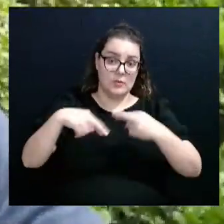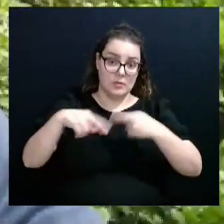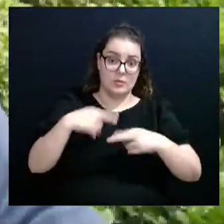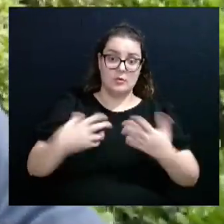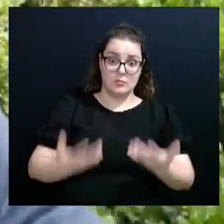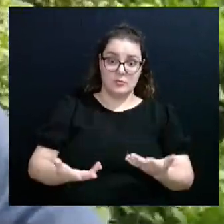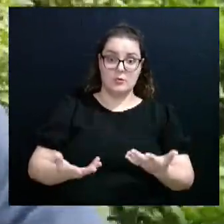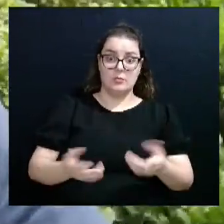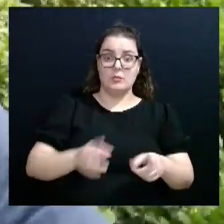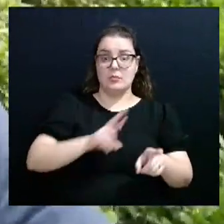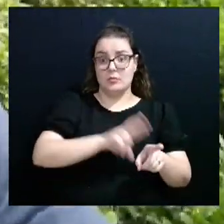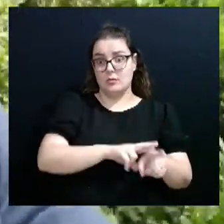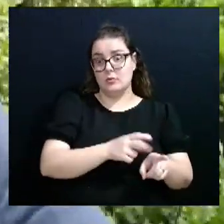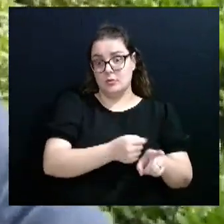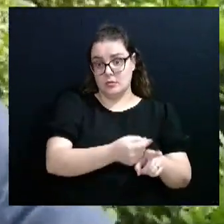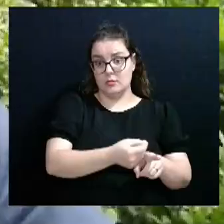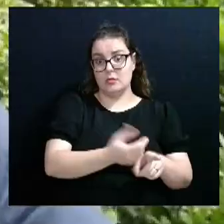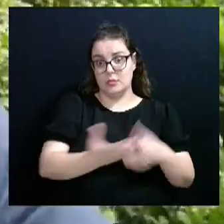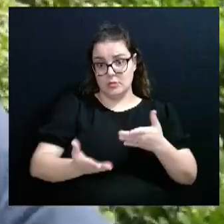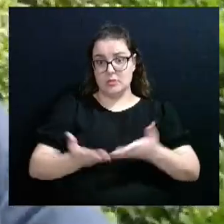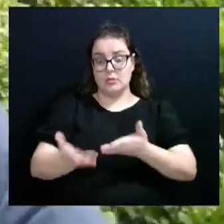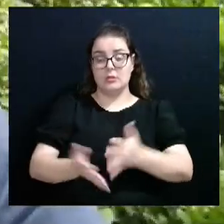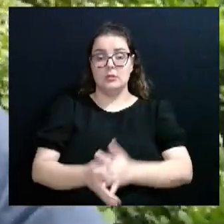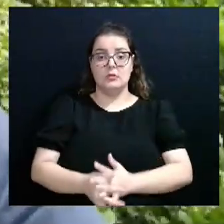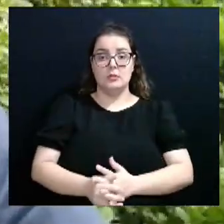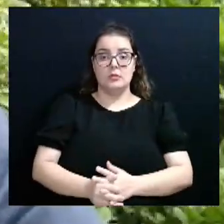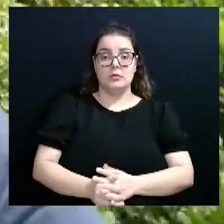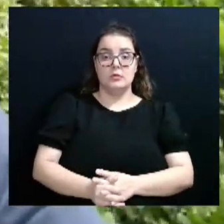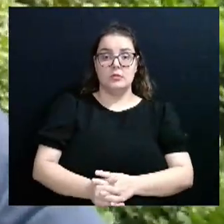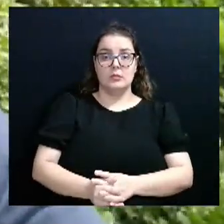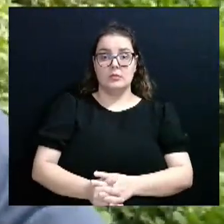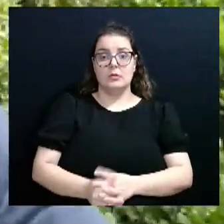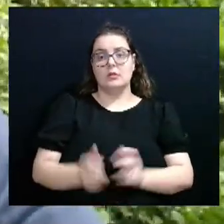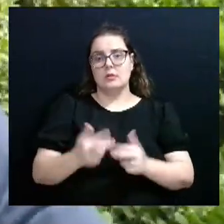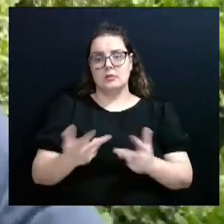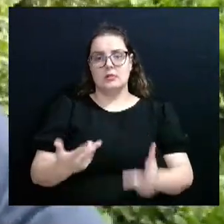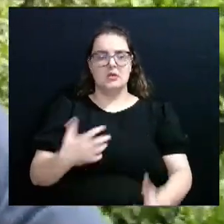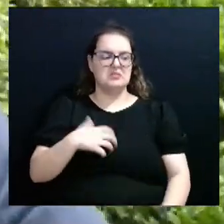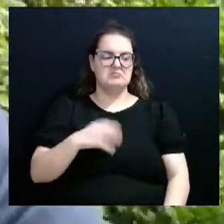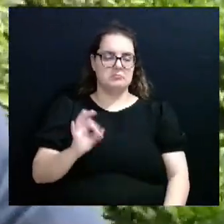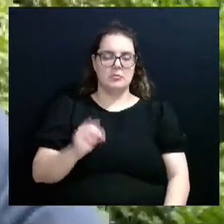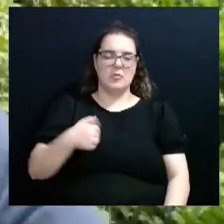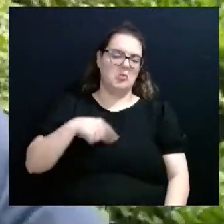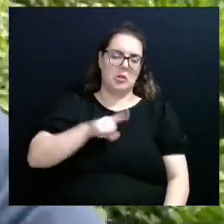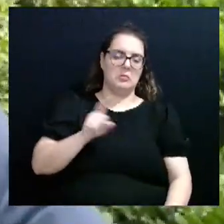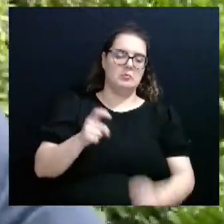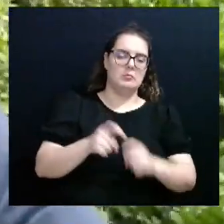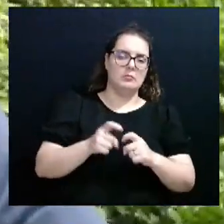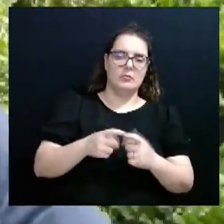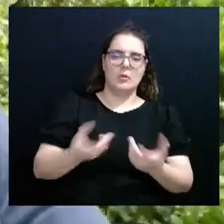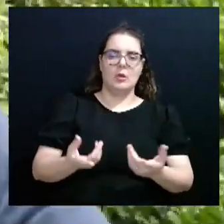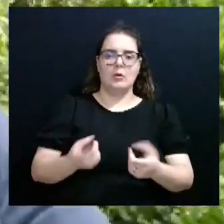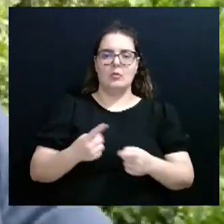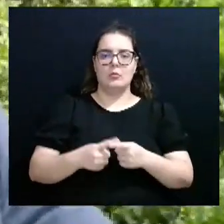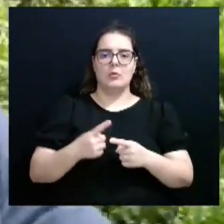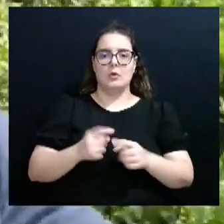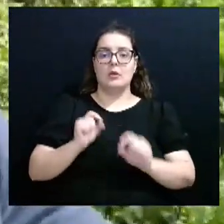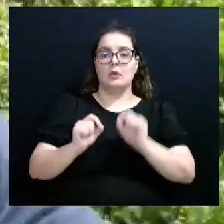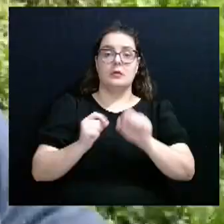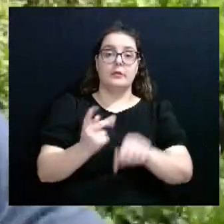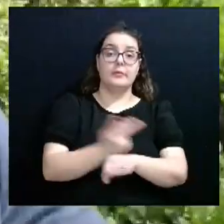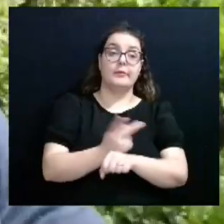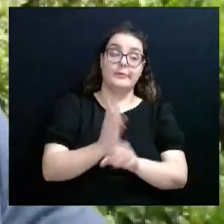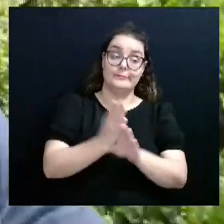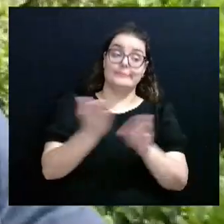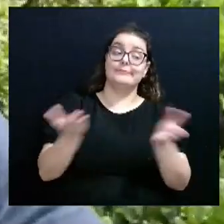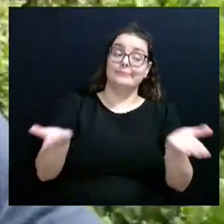doença e ao seu tratamento, né? Então é aquele negócio, eu não sinto nada, eu não vou no médico porque quem procura acha, né? E